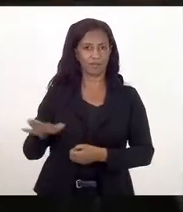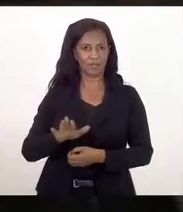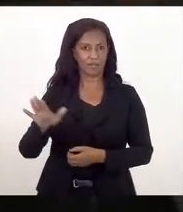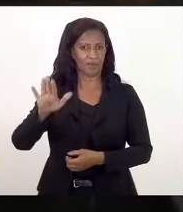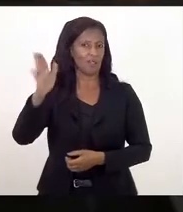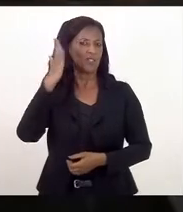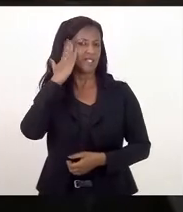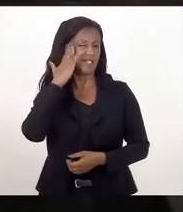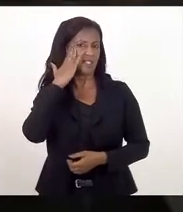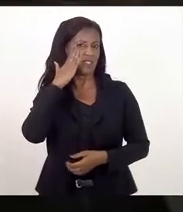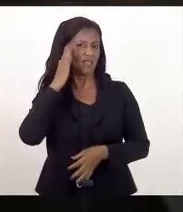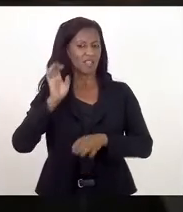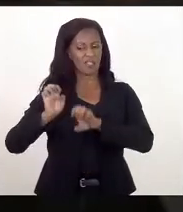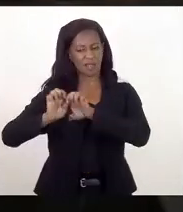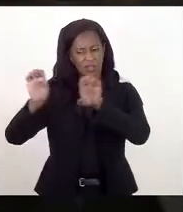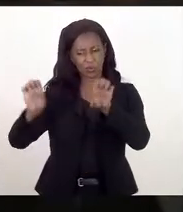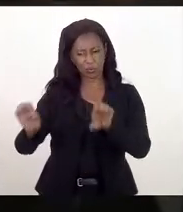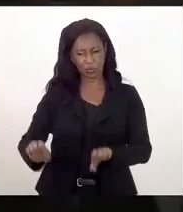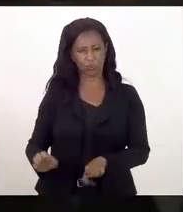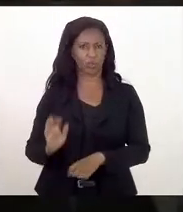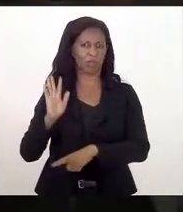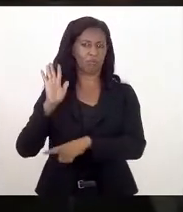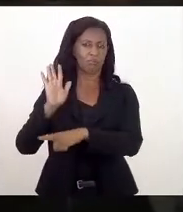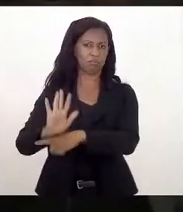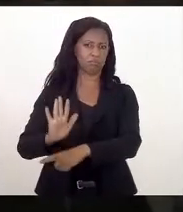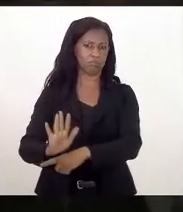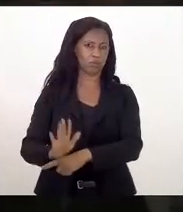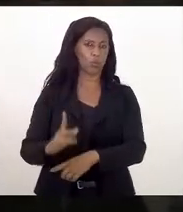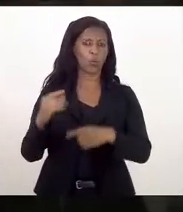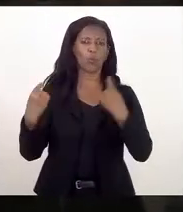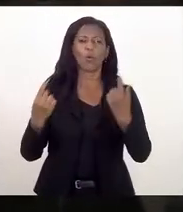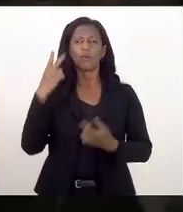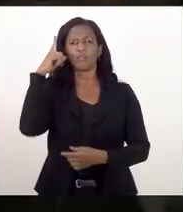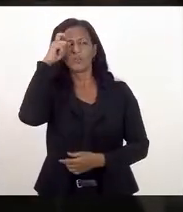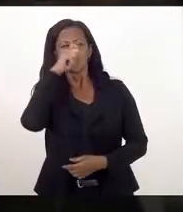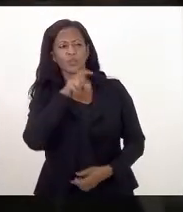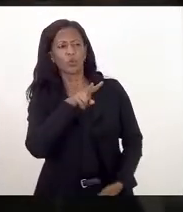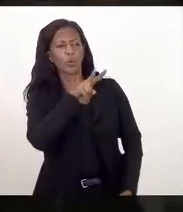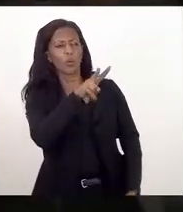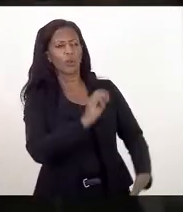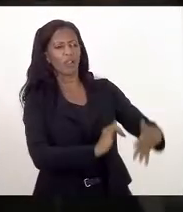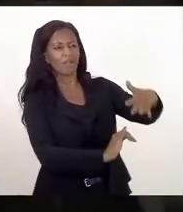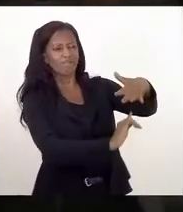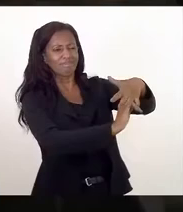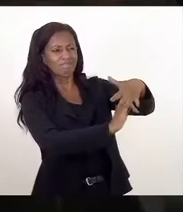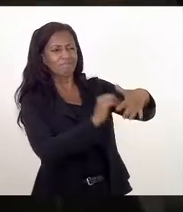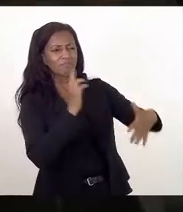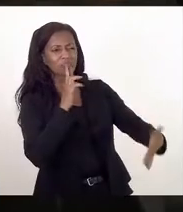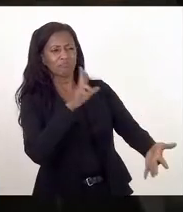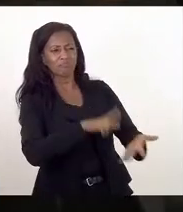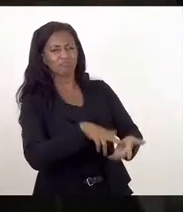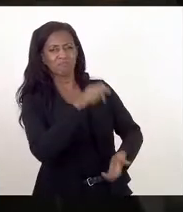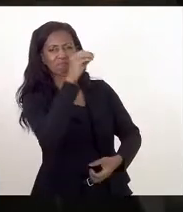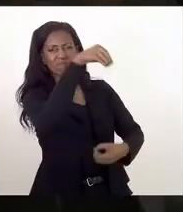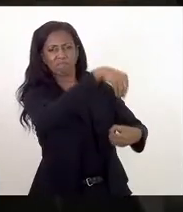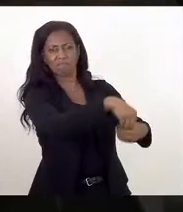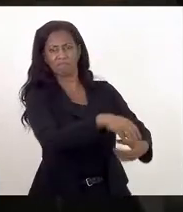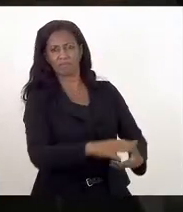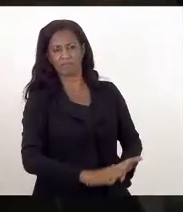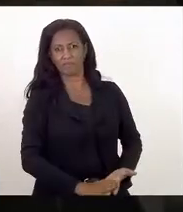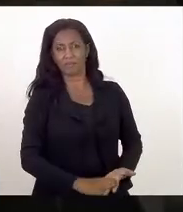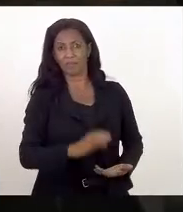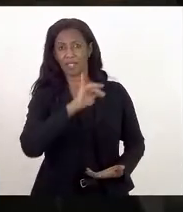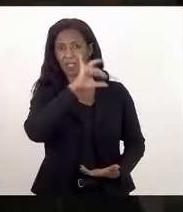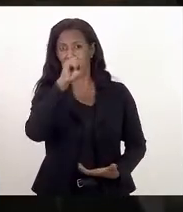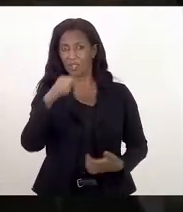da estrutura que o defende. O quanto é difícil a gente olhar para as instituições e se ver reconhecidos nelas. Isso,